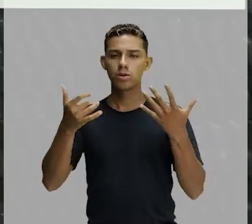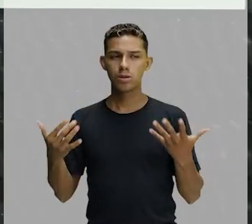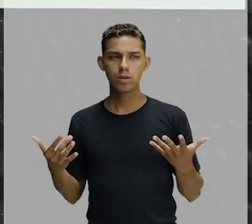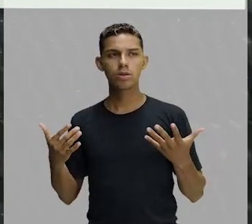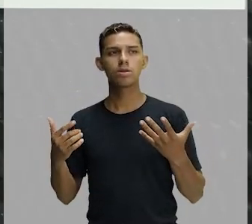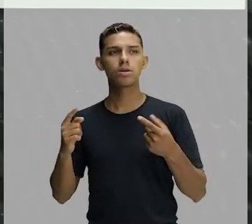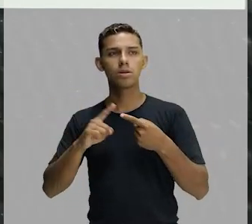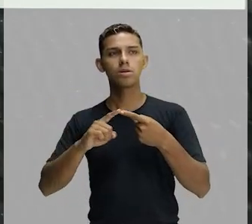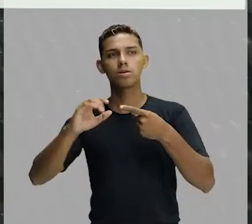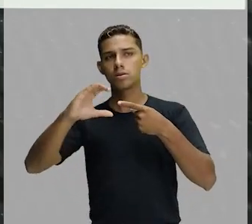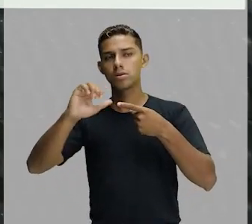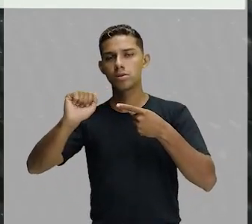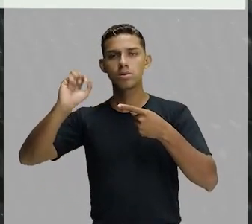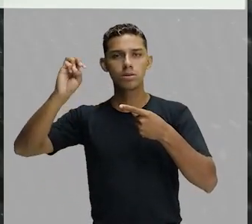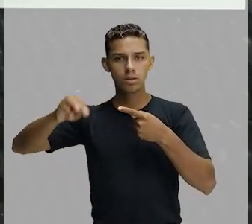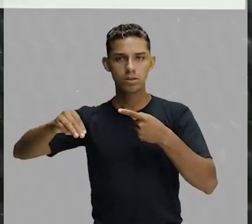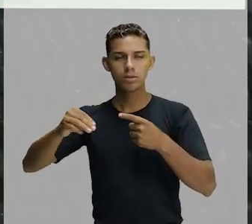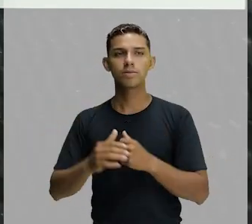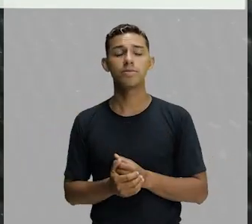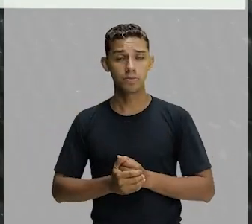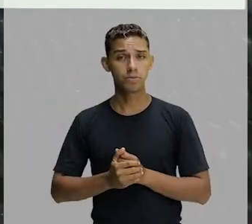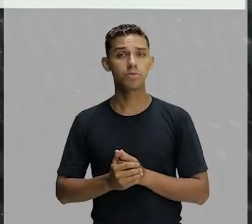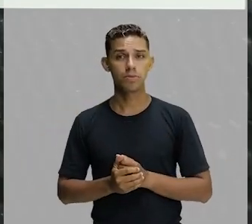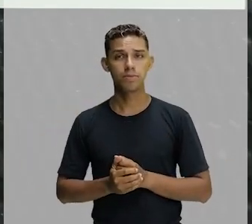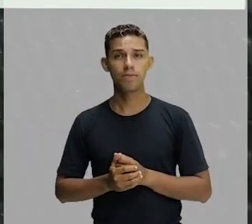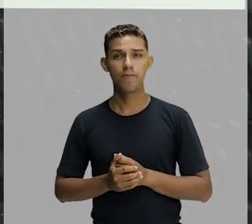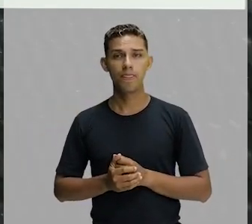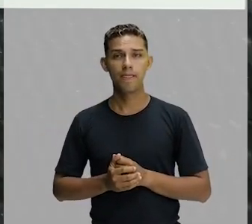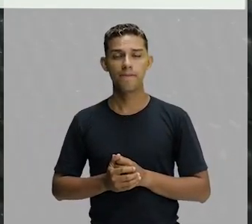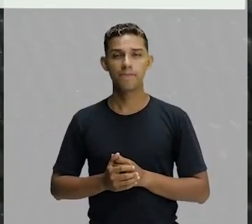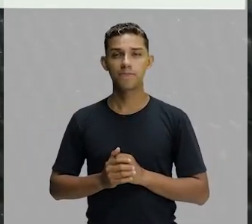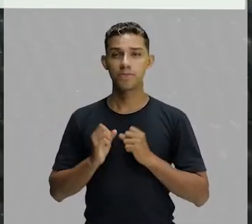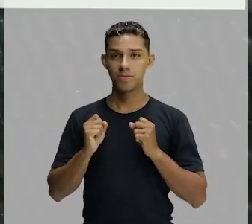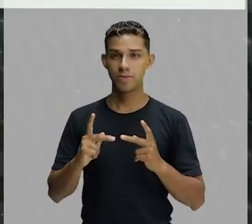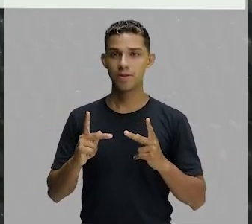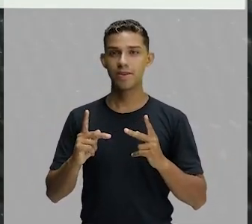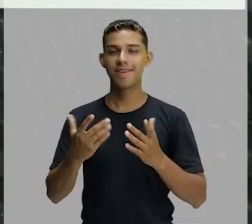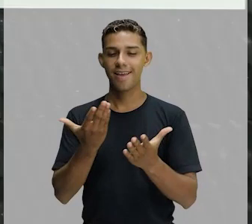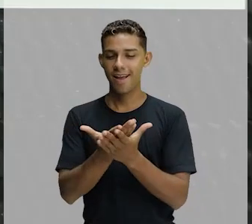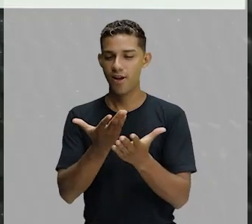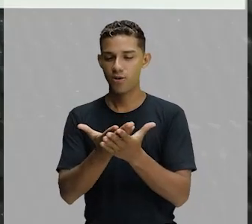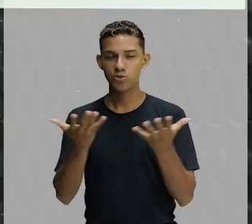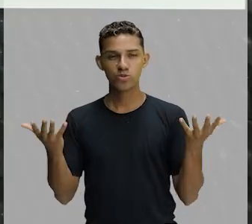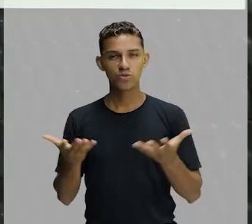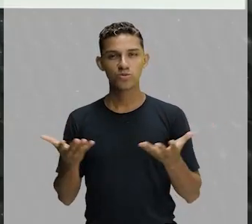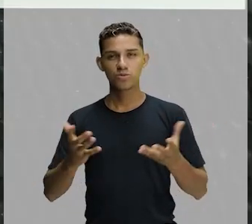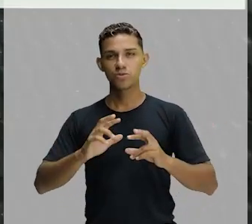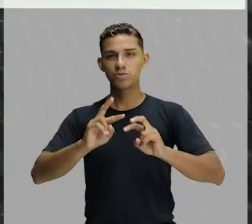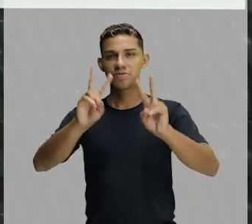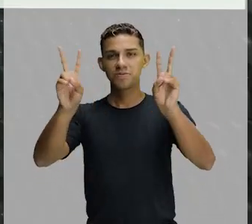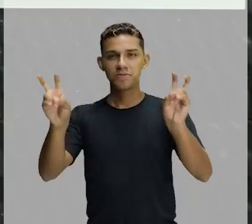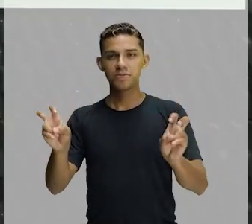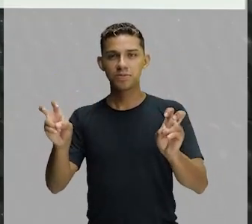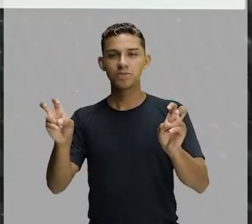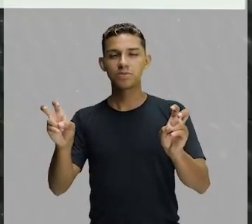plantas de metabolismo CAN, ou plantas CAN. Ok, pessoal? Então, essa foi nossa aula sobre